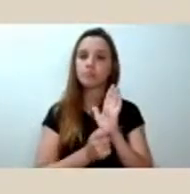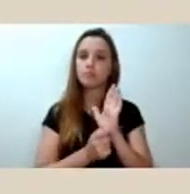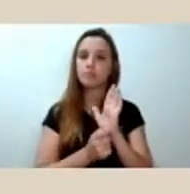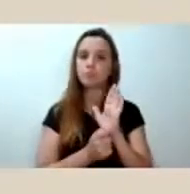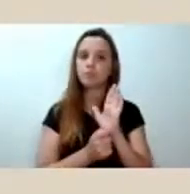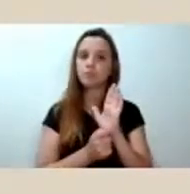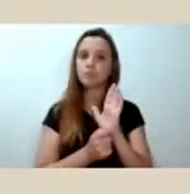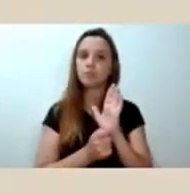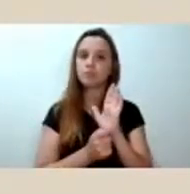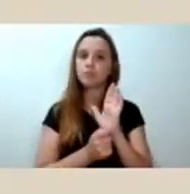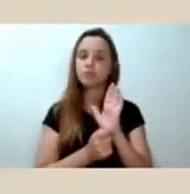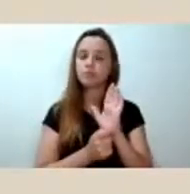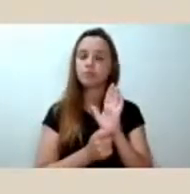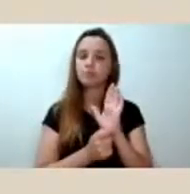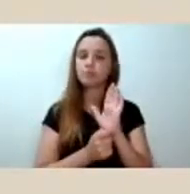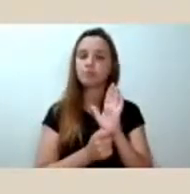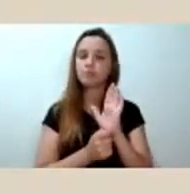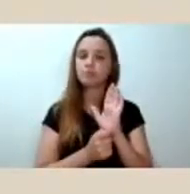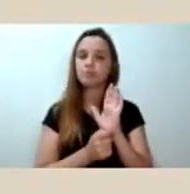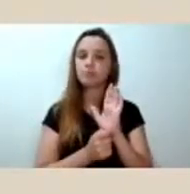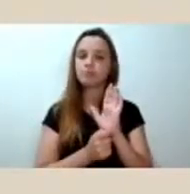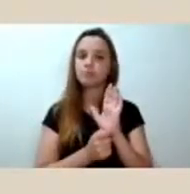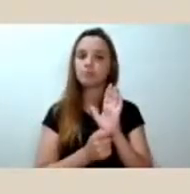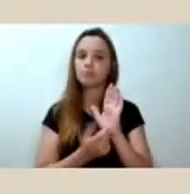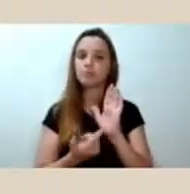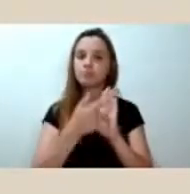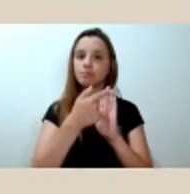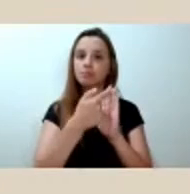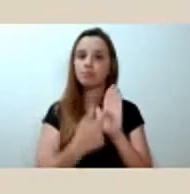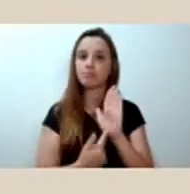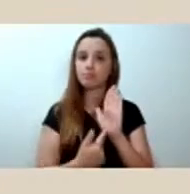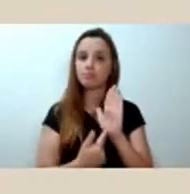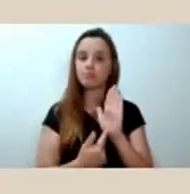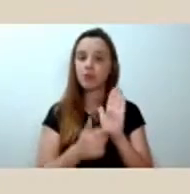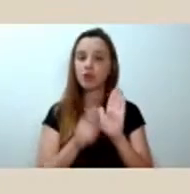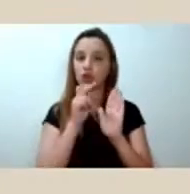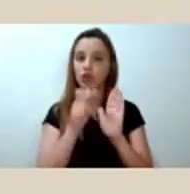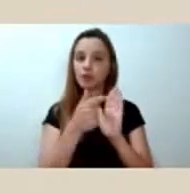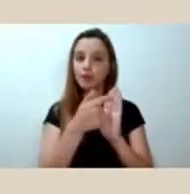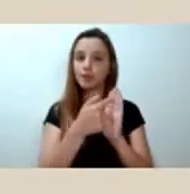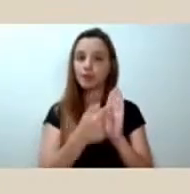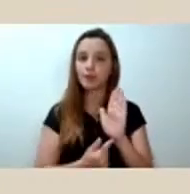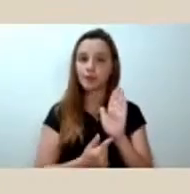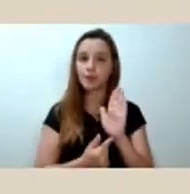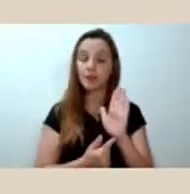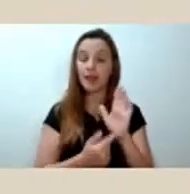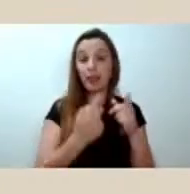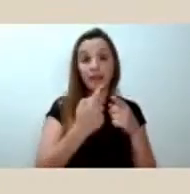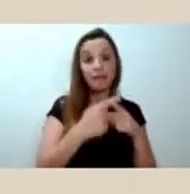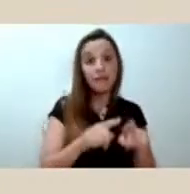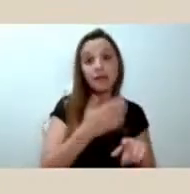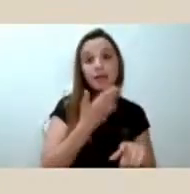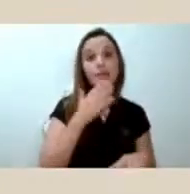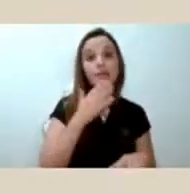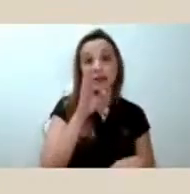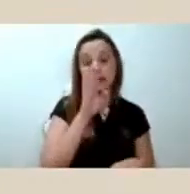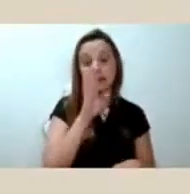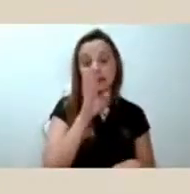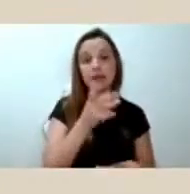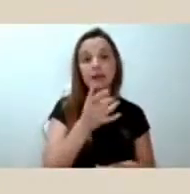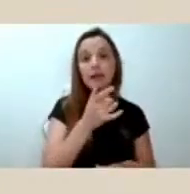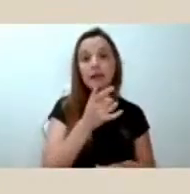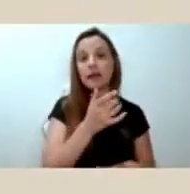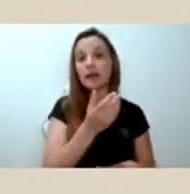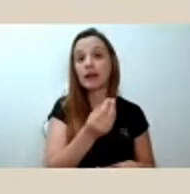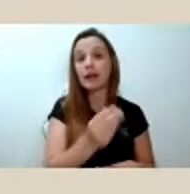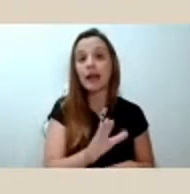certamente aquelas respostas seriam diferentes para crianças brancas e crianças negras ou ciganas,